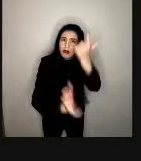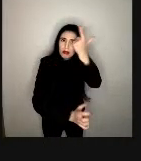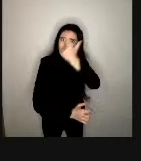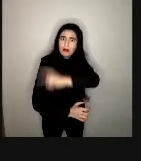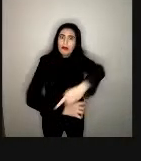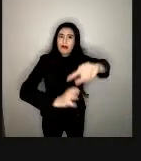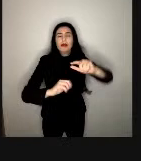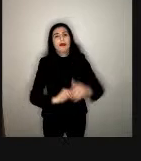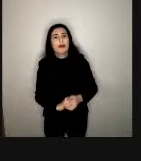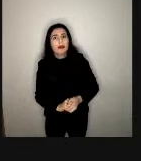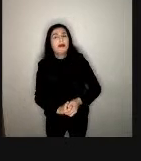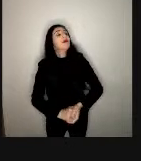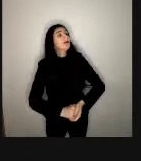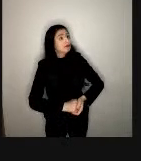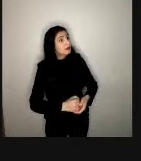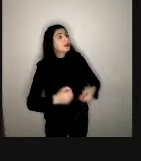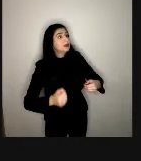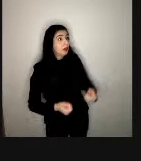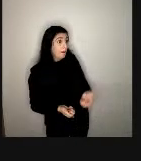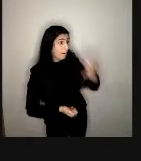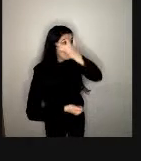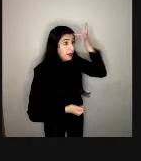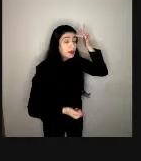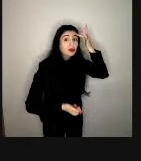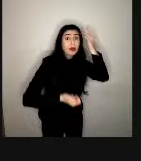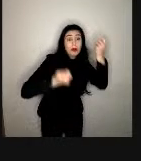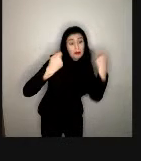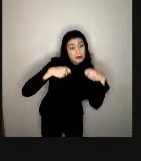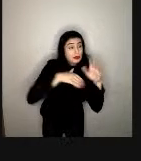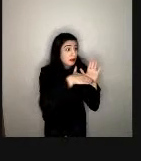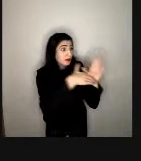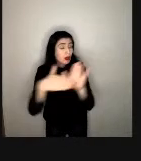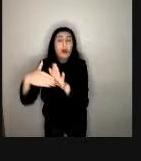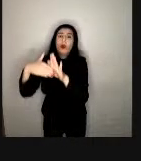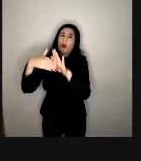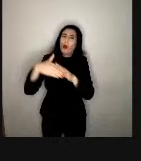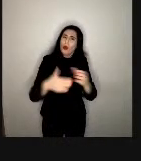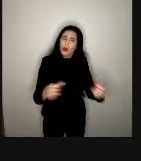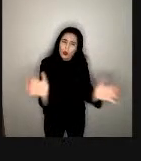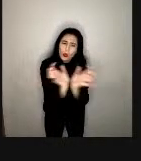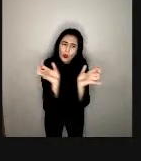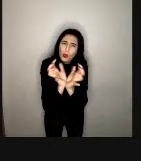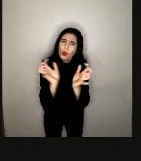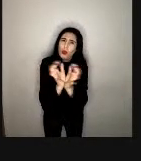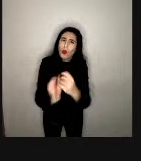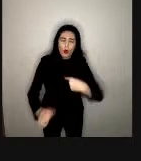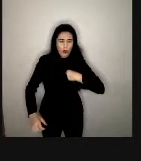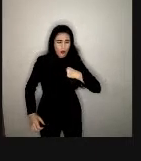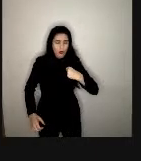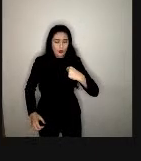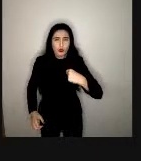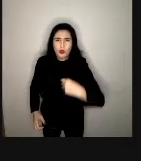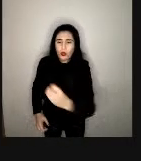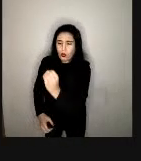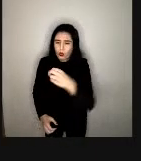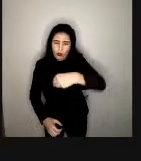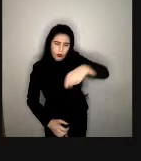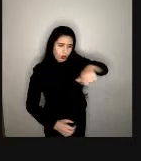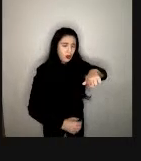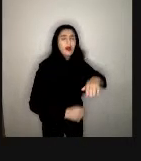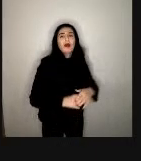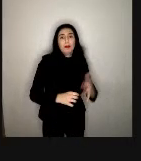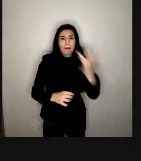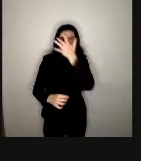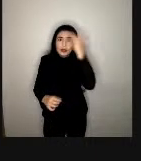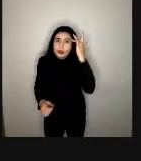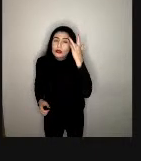da população, das entidades, das ONGs de apoio aos pacientes e aos tratamentos do